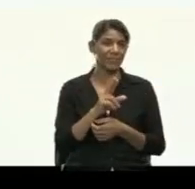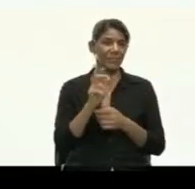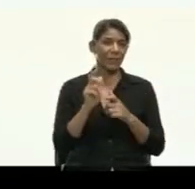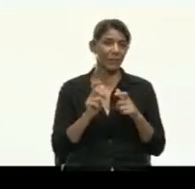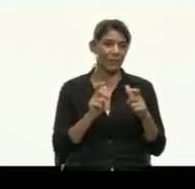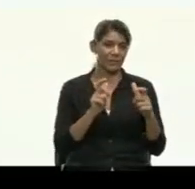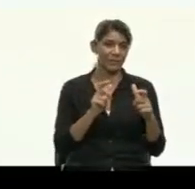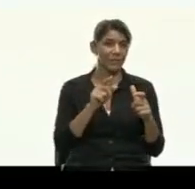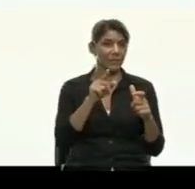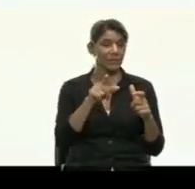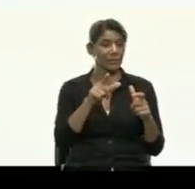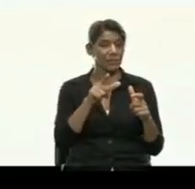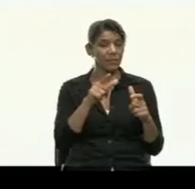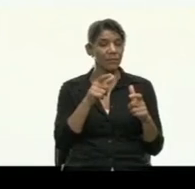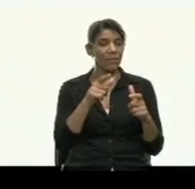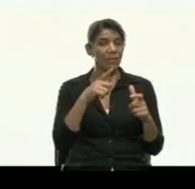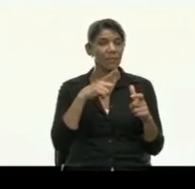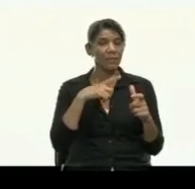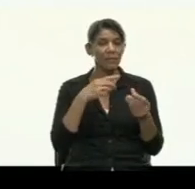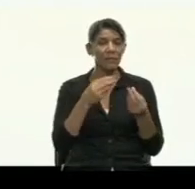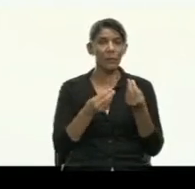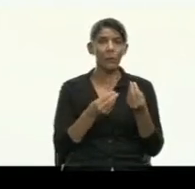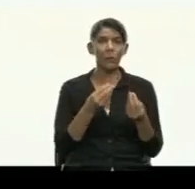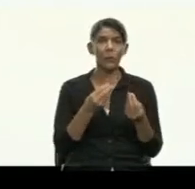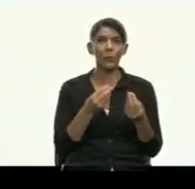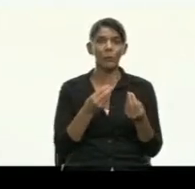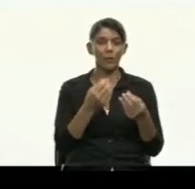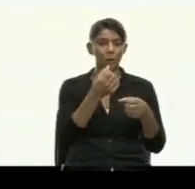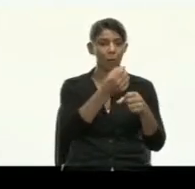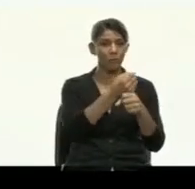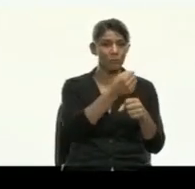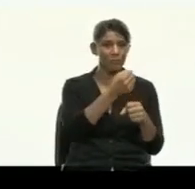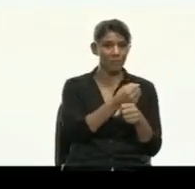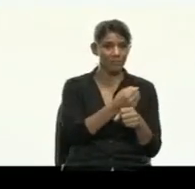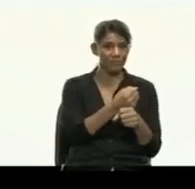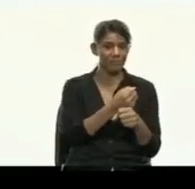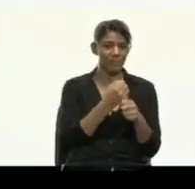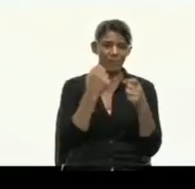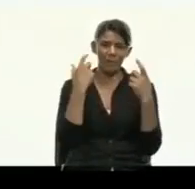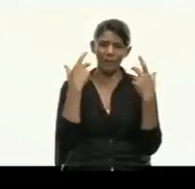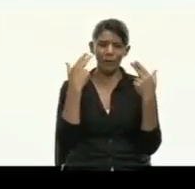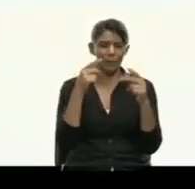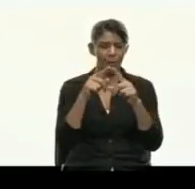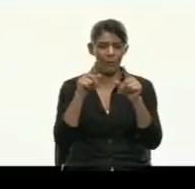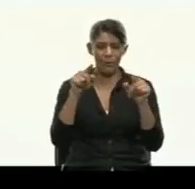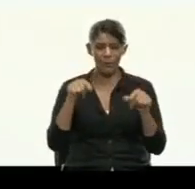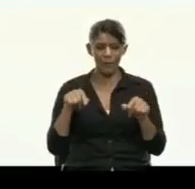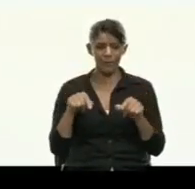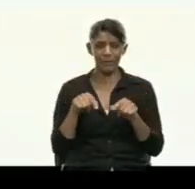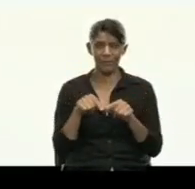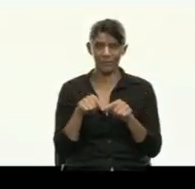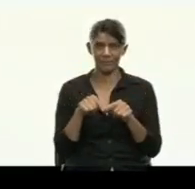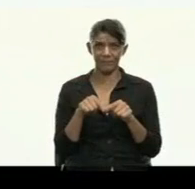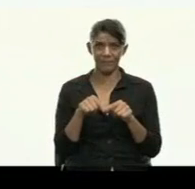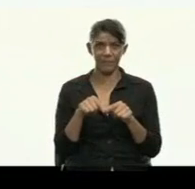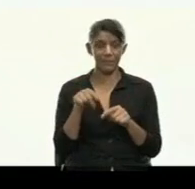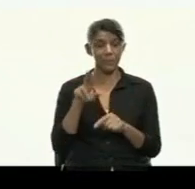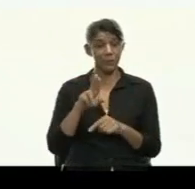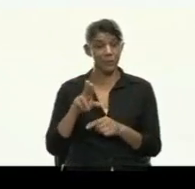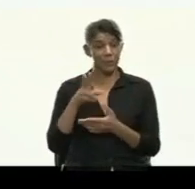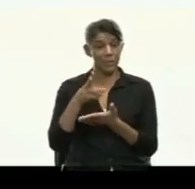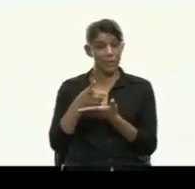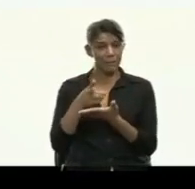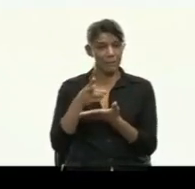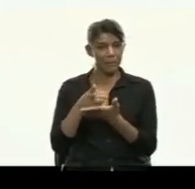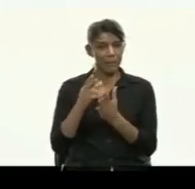locação. E você vai locar um terreno, uma obra normal, quadrada, tá? A gente vai usar essa